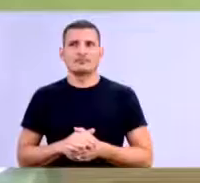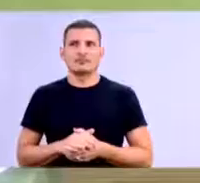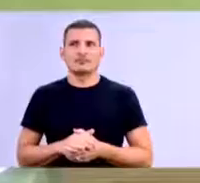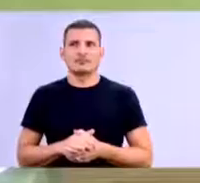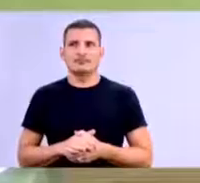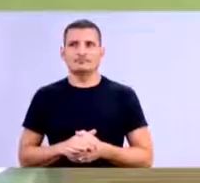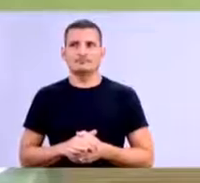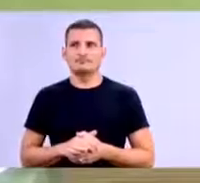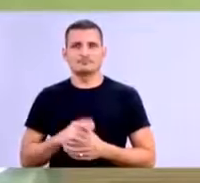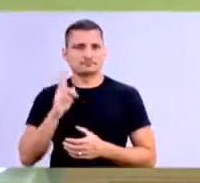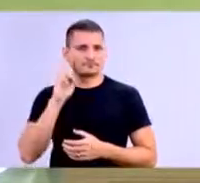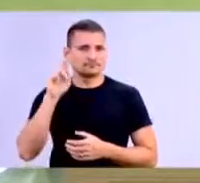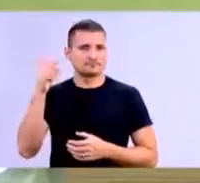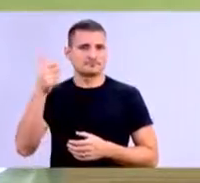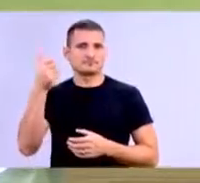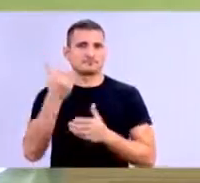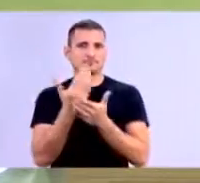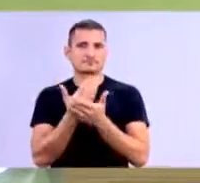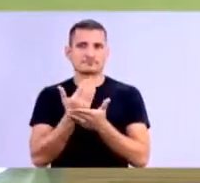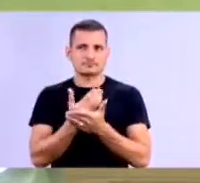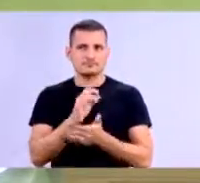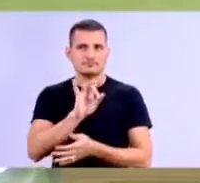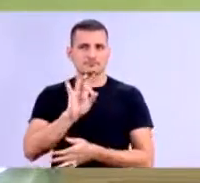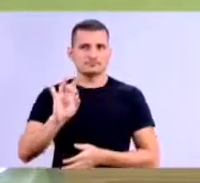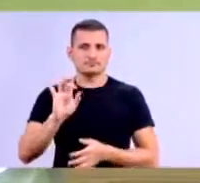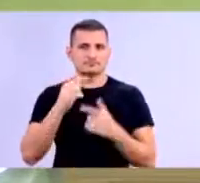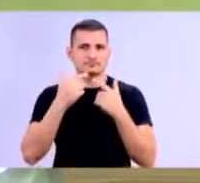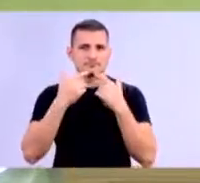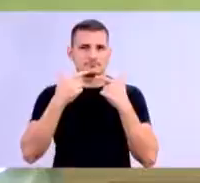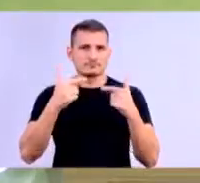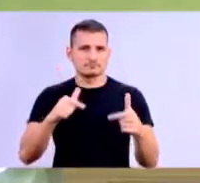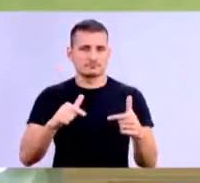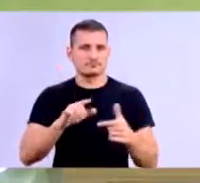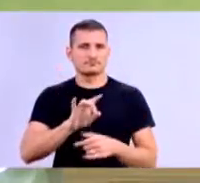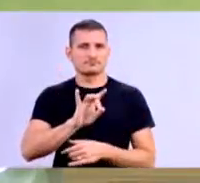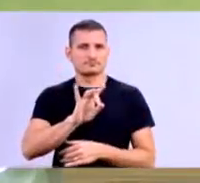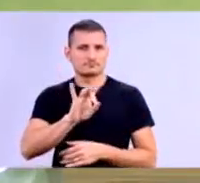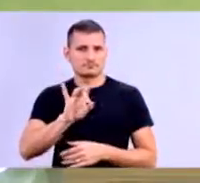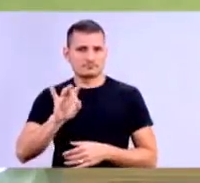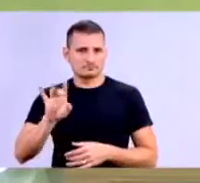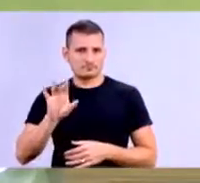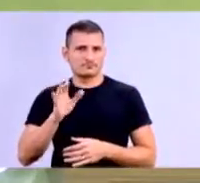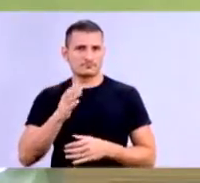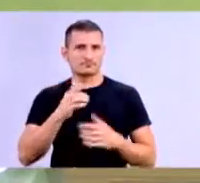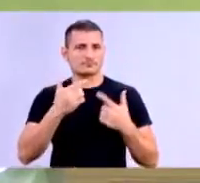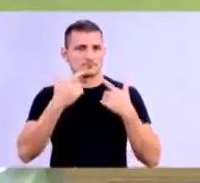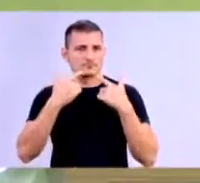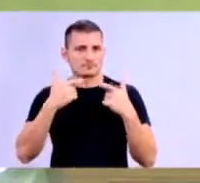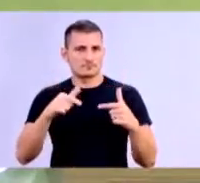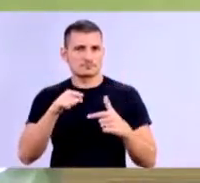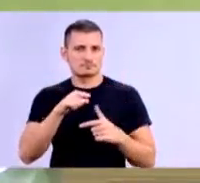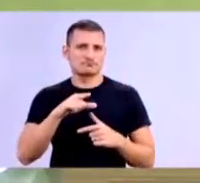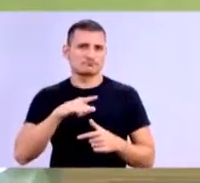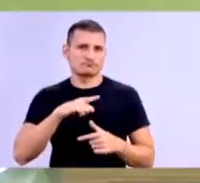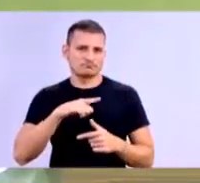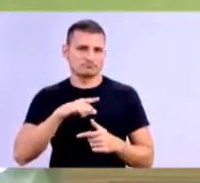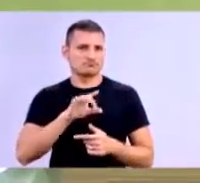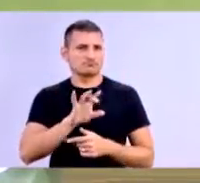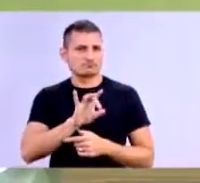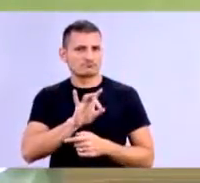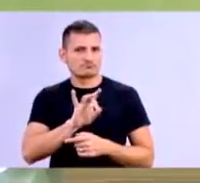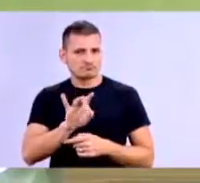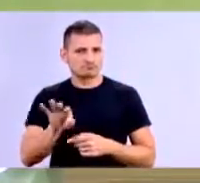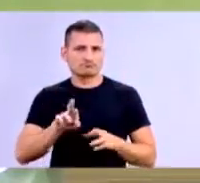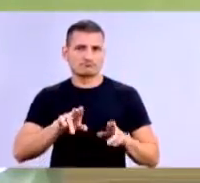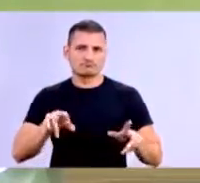da nossa primeira teleaula, que cada linguagem, cada tipo de linguagem que você vai utilizar tem uma situação, né? Você pode